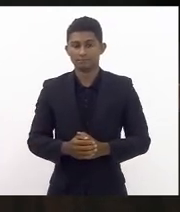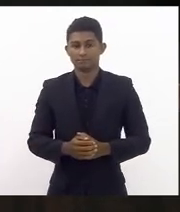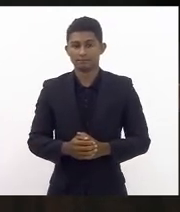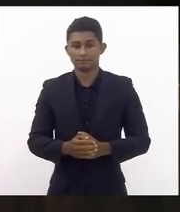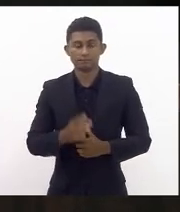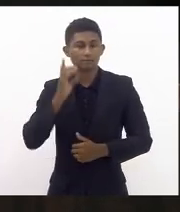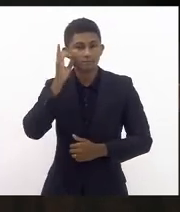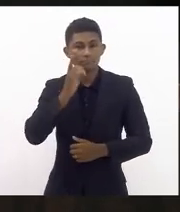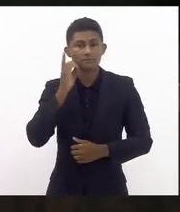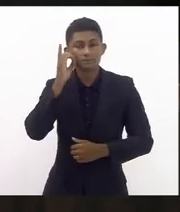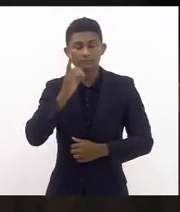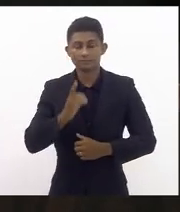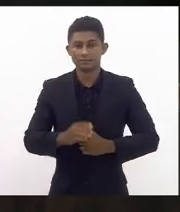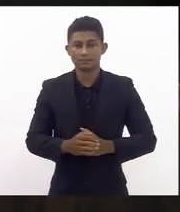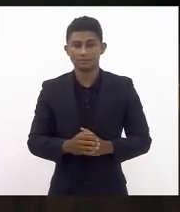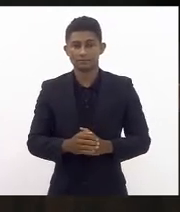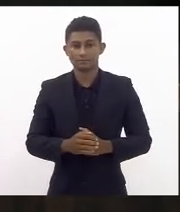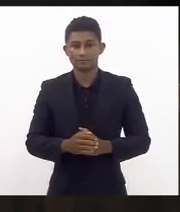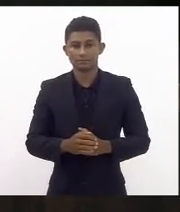Deputado...